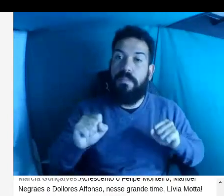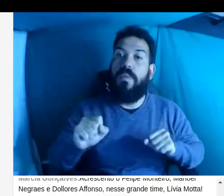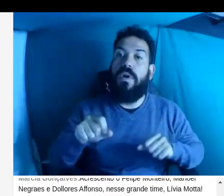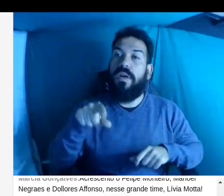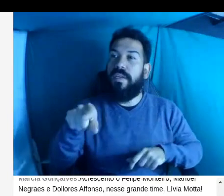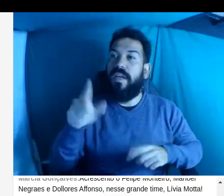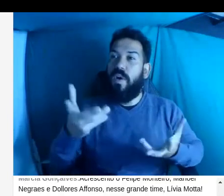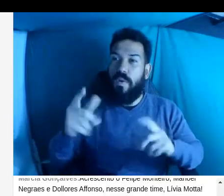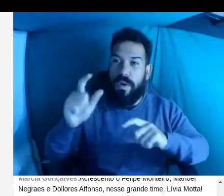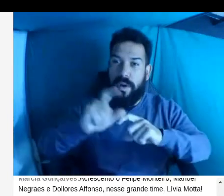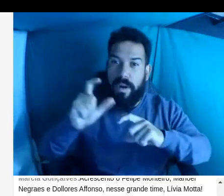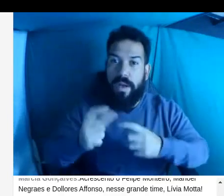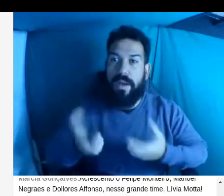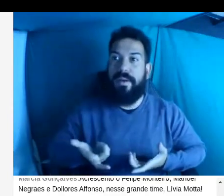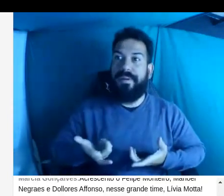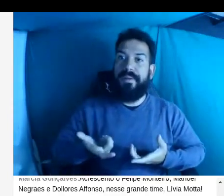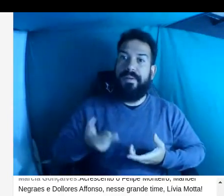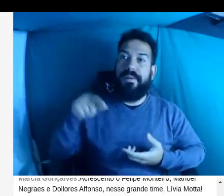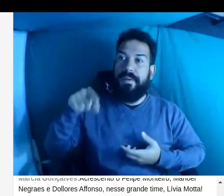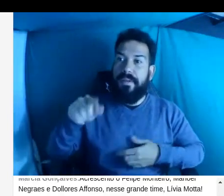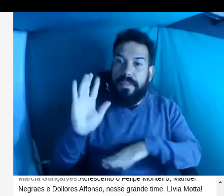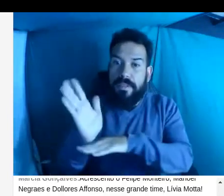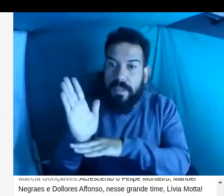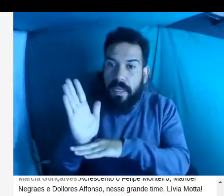no cinema, seja aonde for.